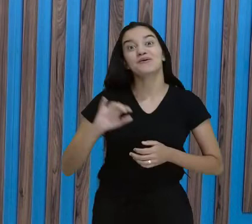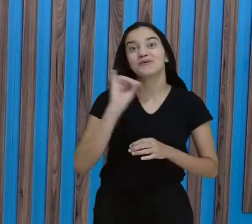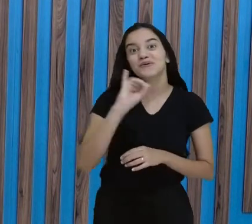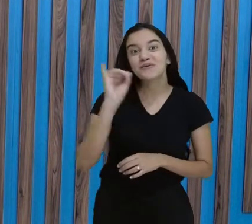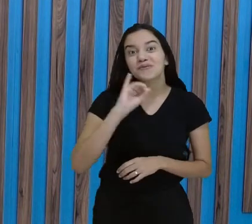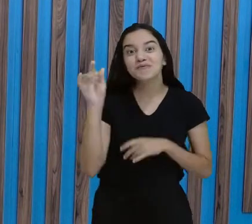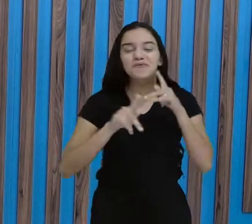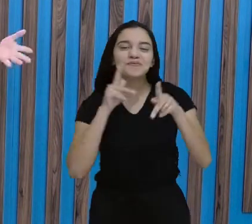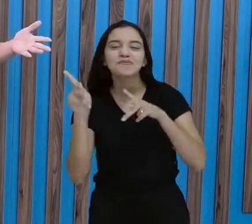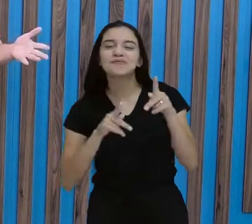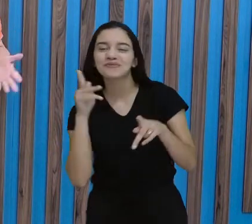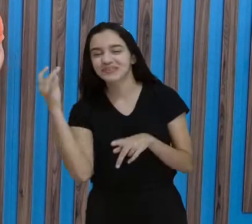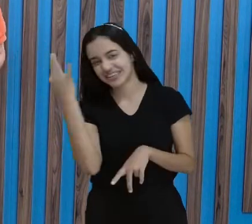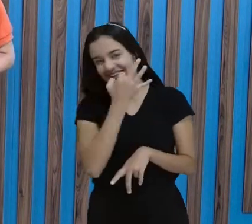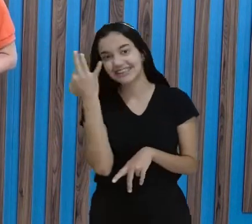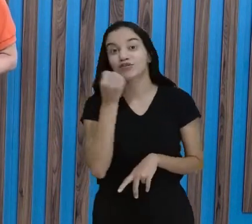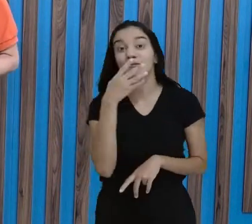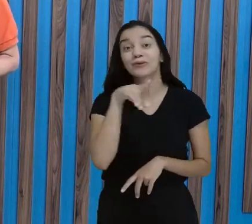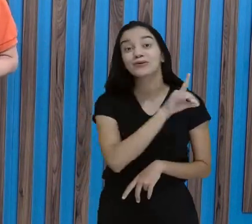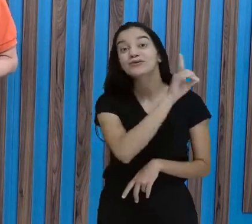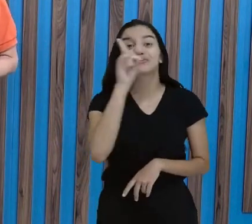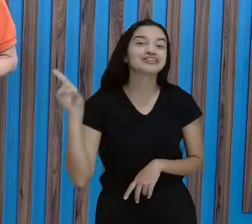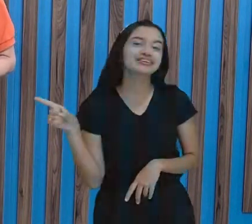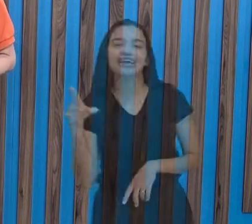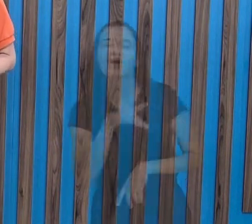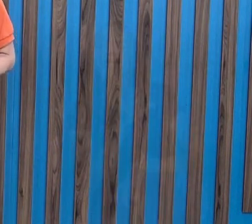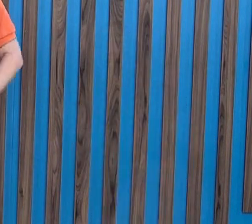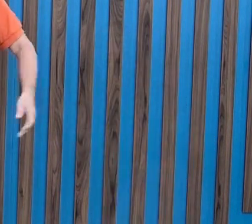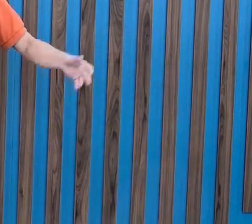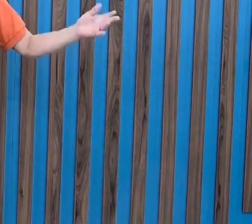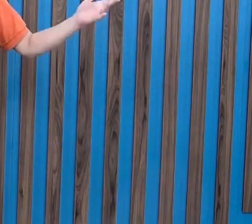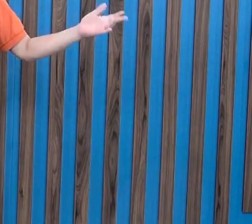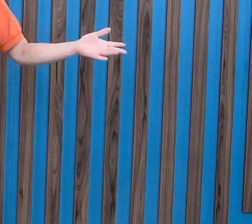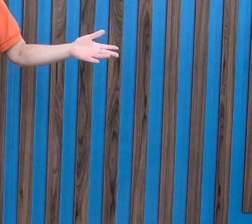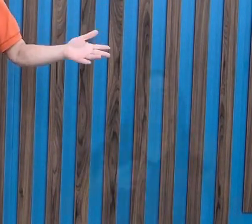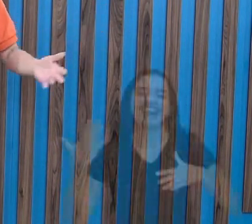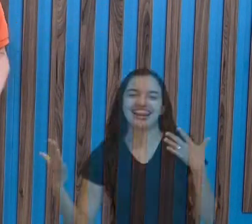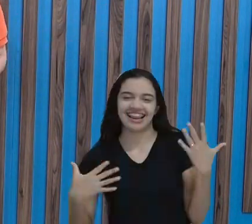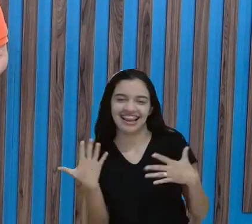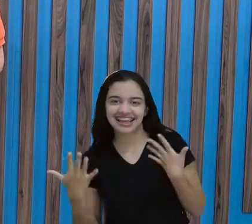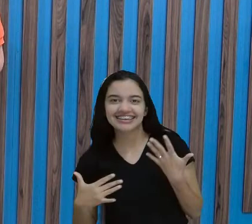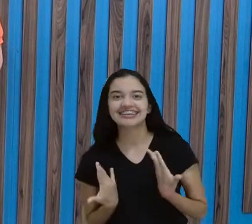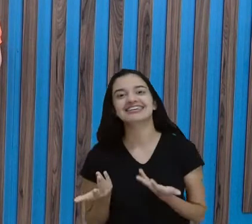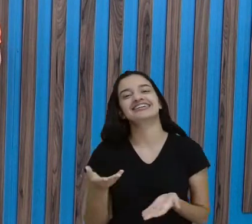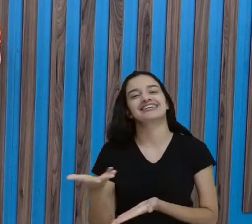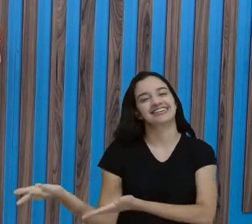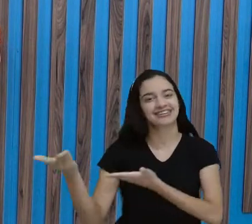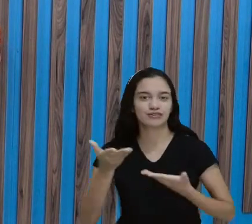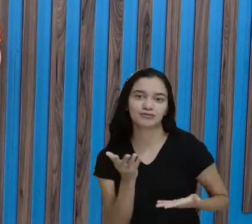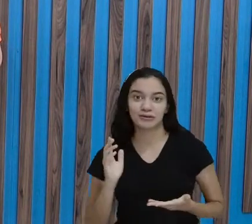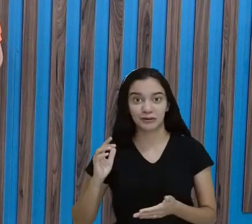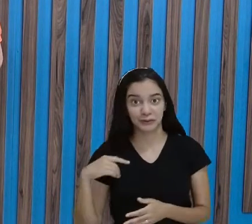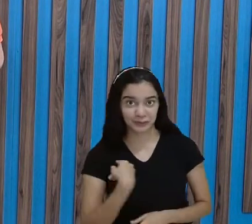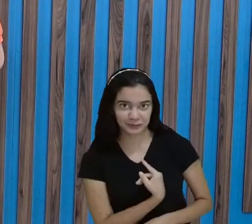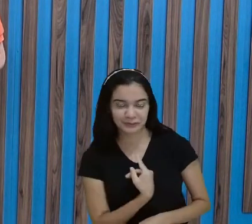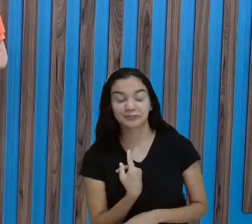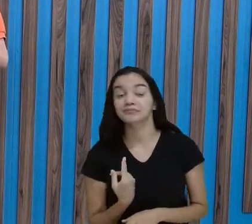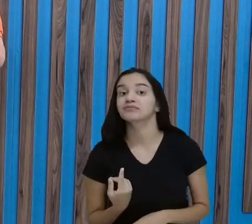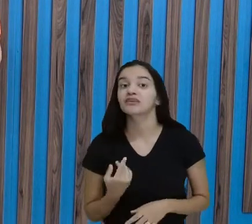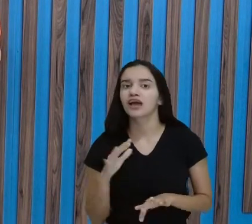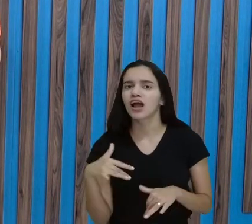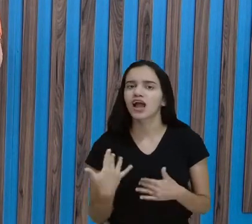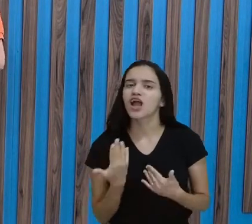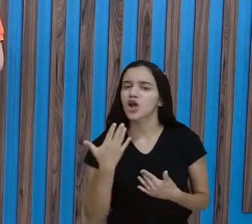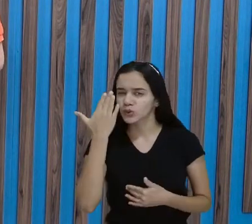meu povo lindo, bom dia para todo mundo, que seja um dia super feliz, é uma alegria do tamanho do universo receber vocês aqui com a gente. Pois é,